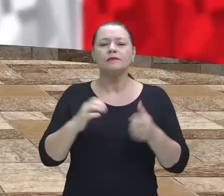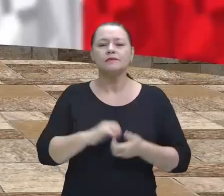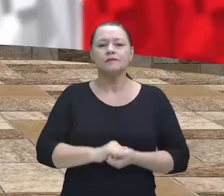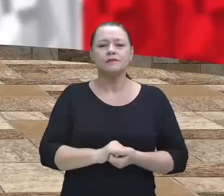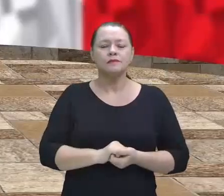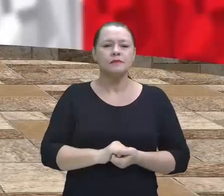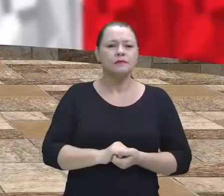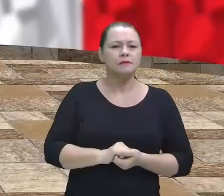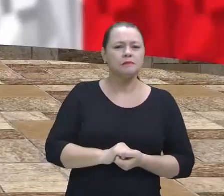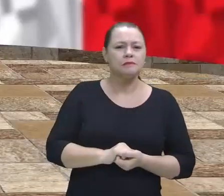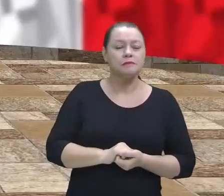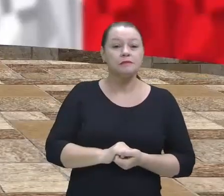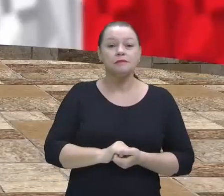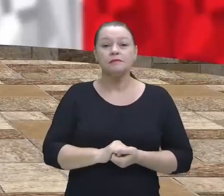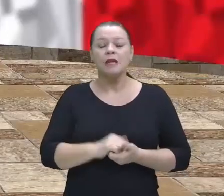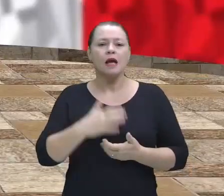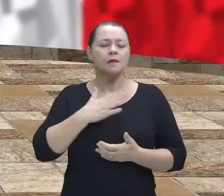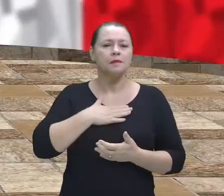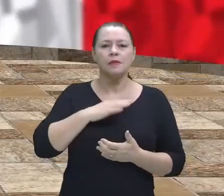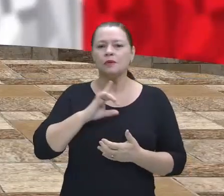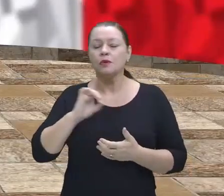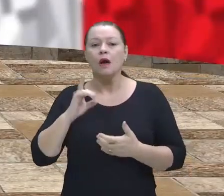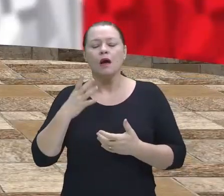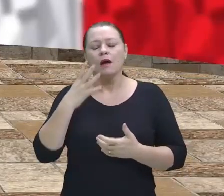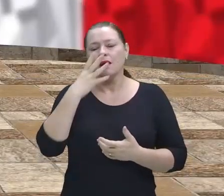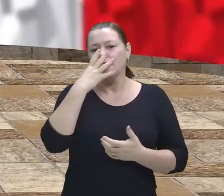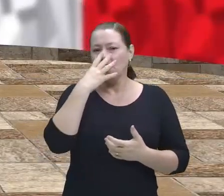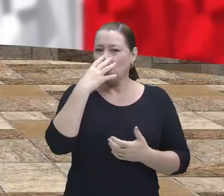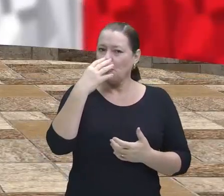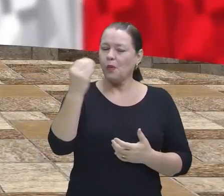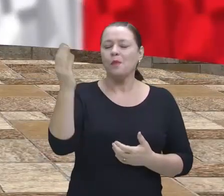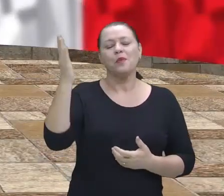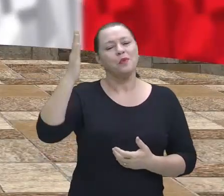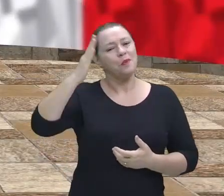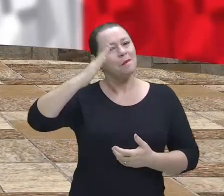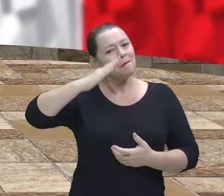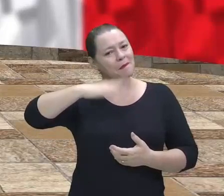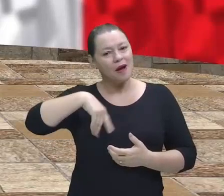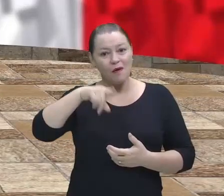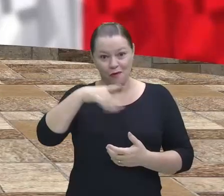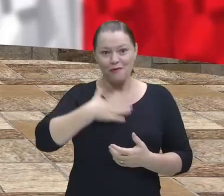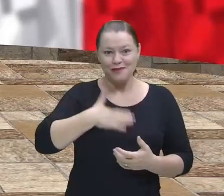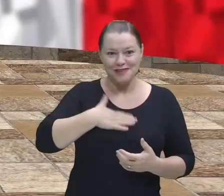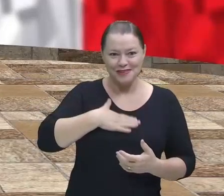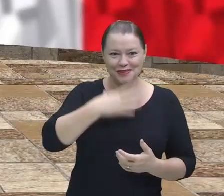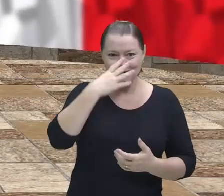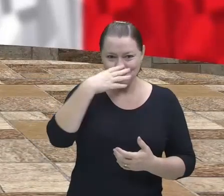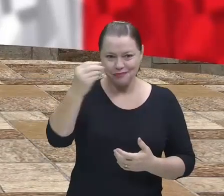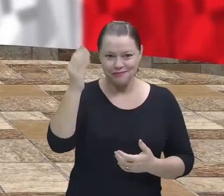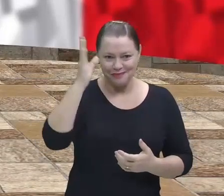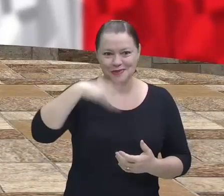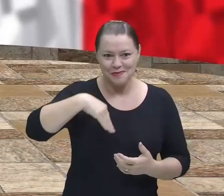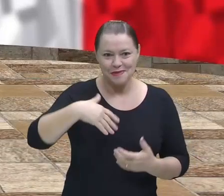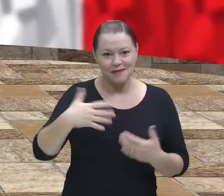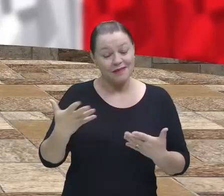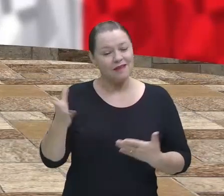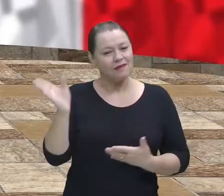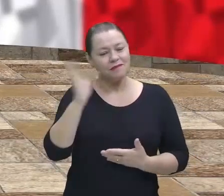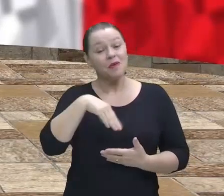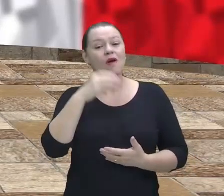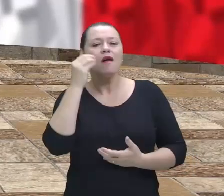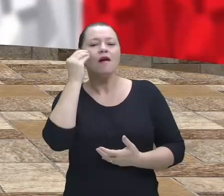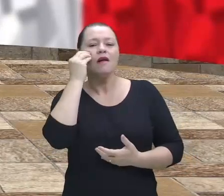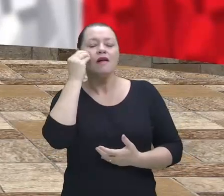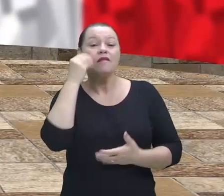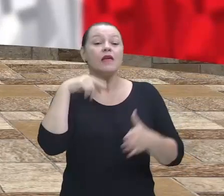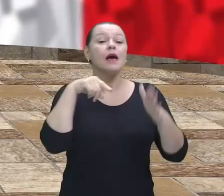ET fantasma? Não, ai meu Deus! Lobo mau! Você apostou no lobo mau? Então vamos embora ver qual é a